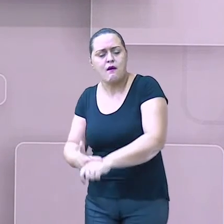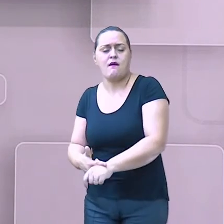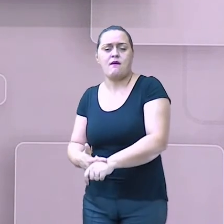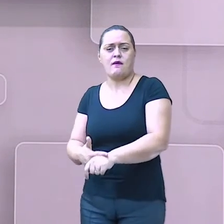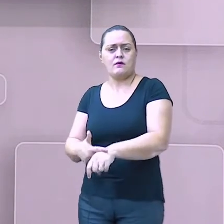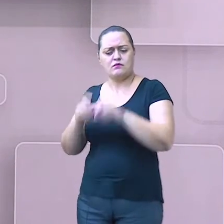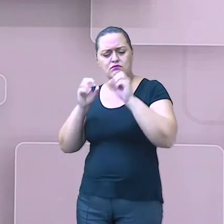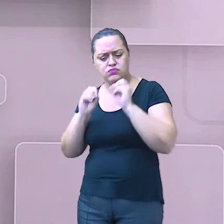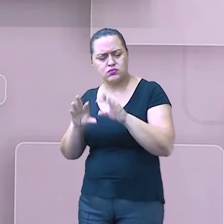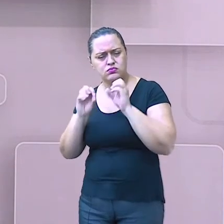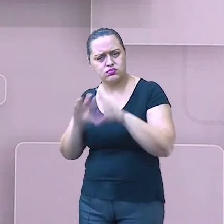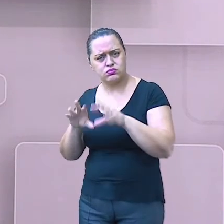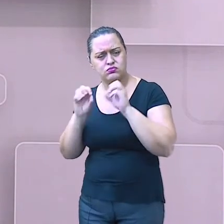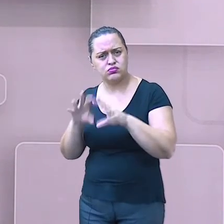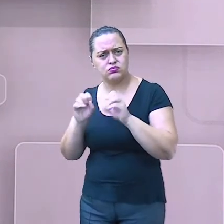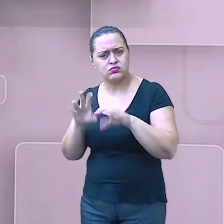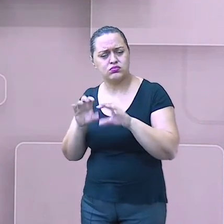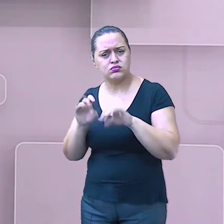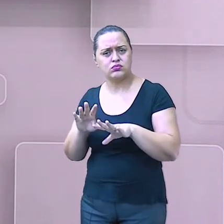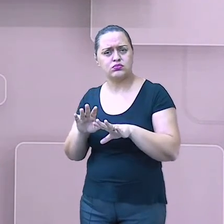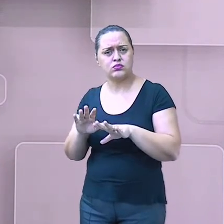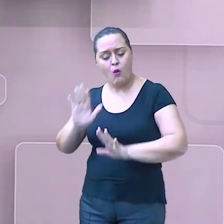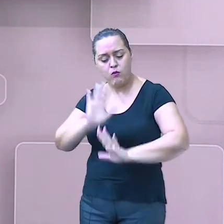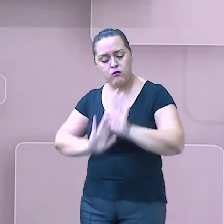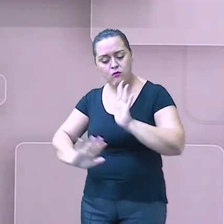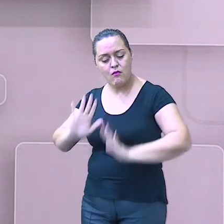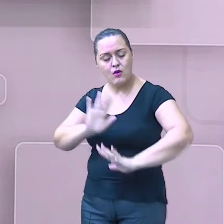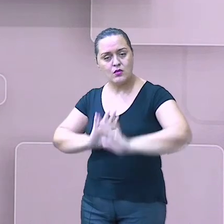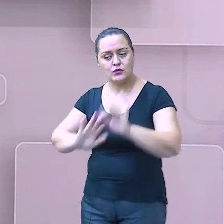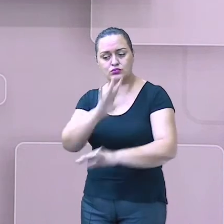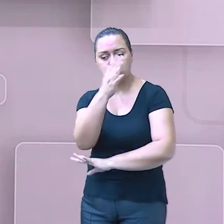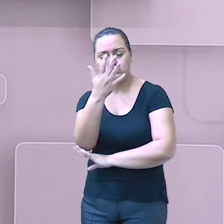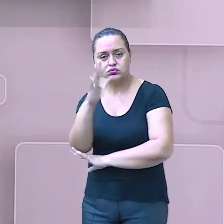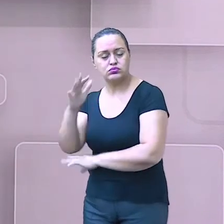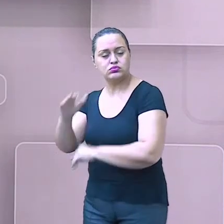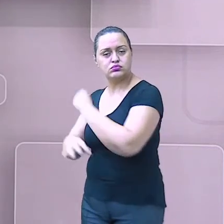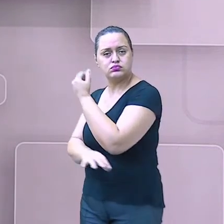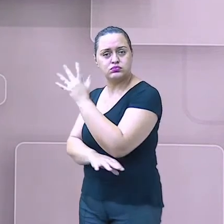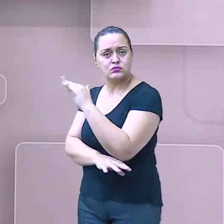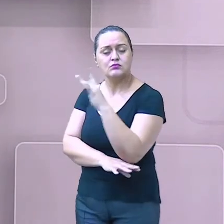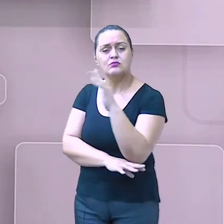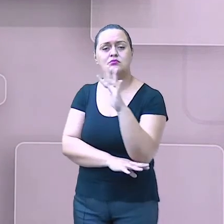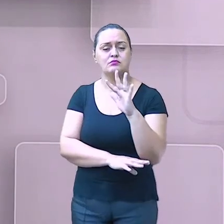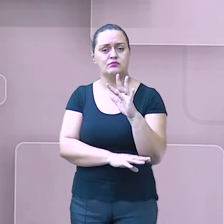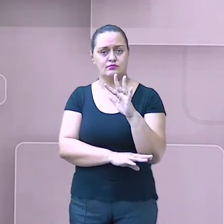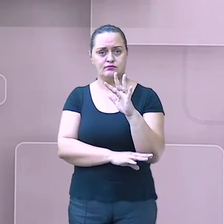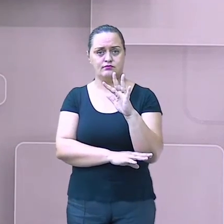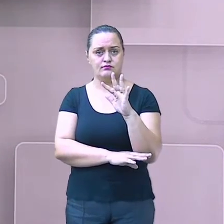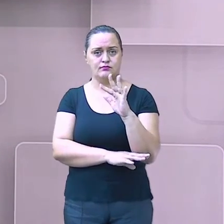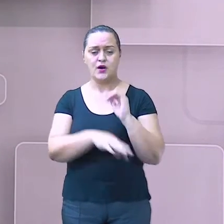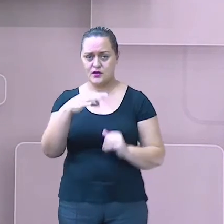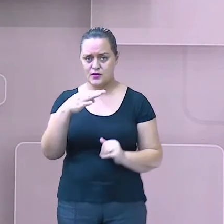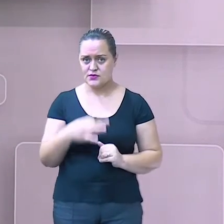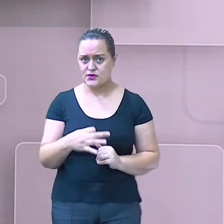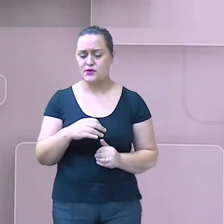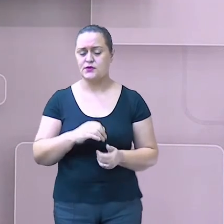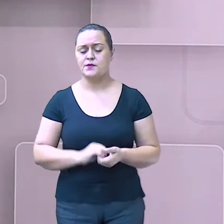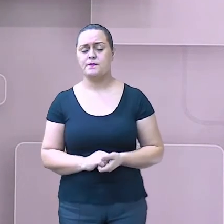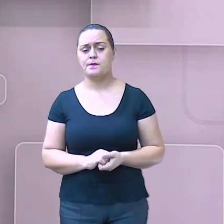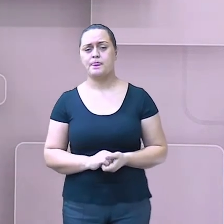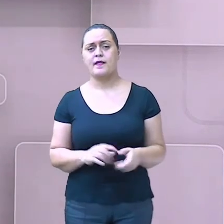aonde a gente está inserido, a gente faz essa educação ambiental de uma maneira muito tranquila. E acaba que